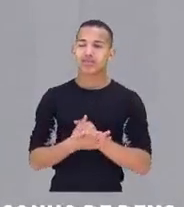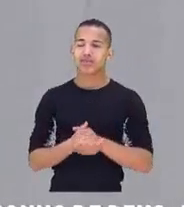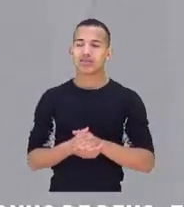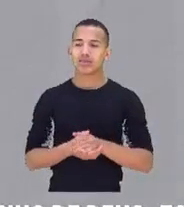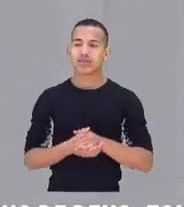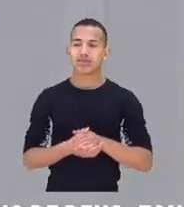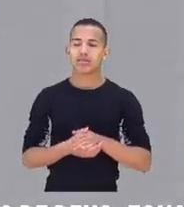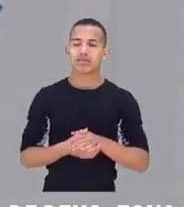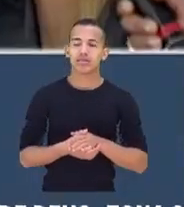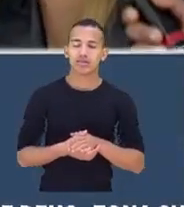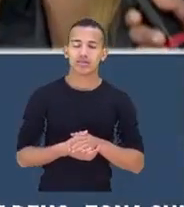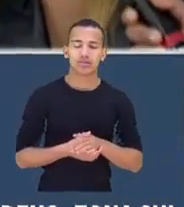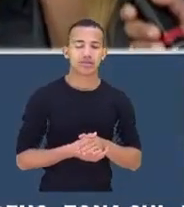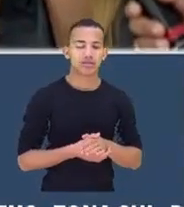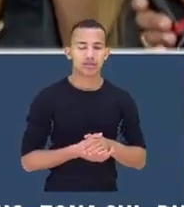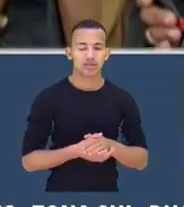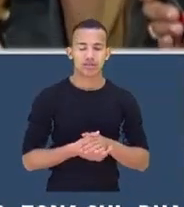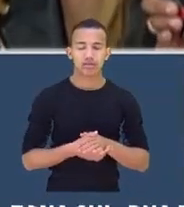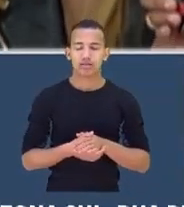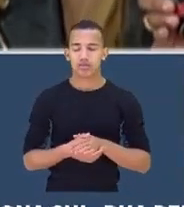não vou parar,